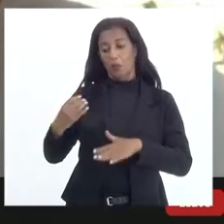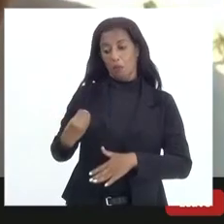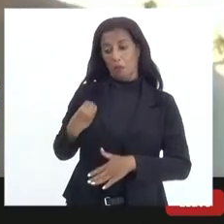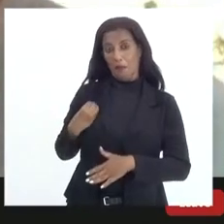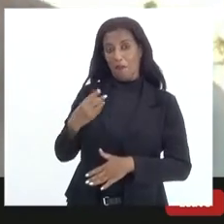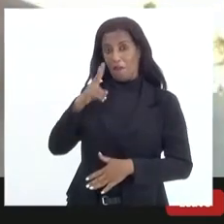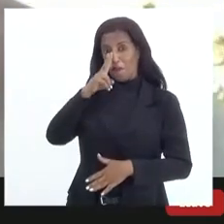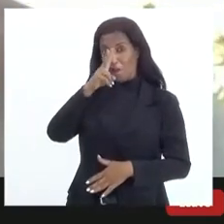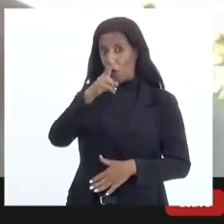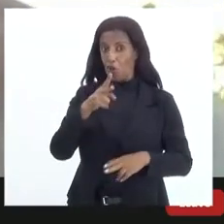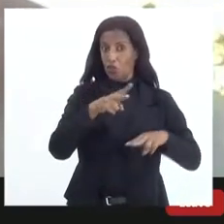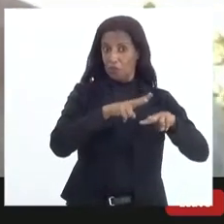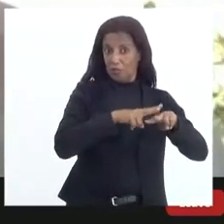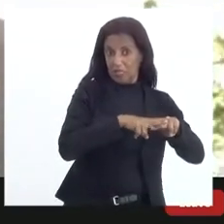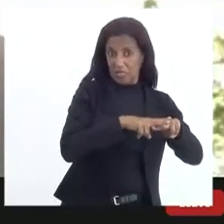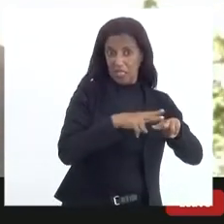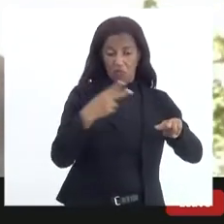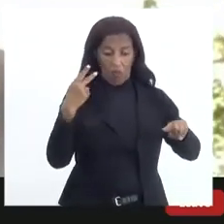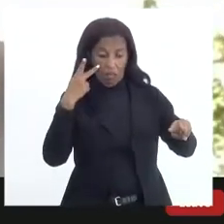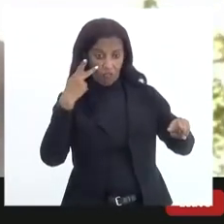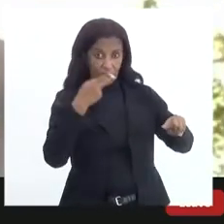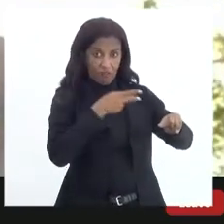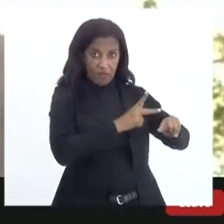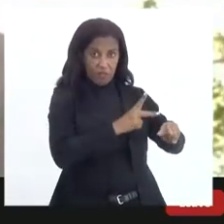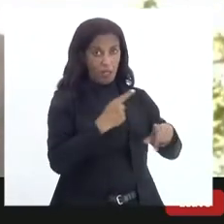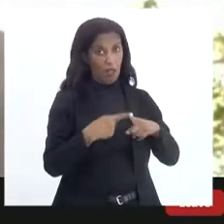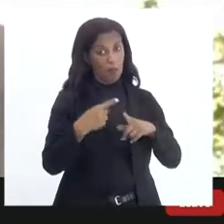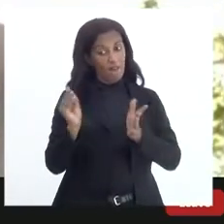mas por culpa nossa, de organização. Né?